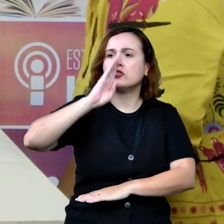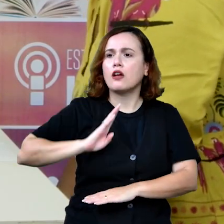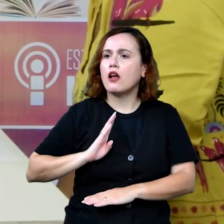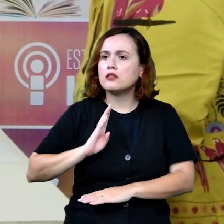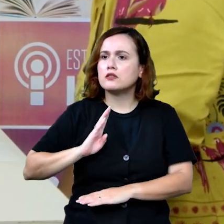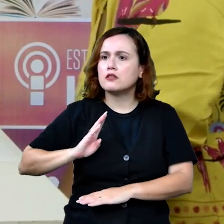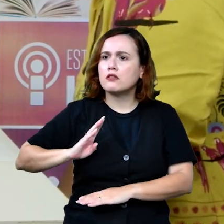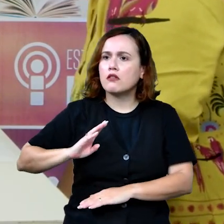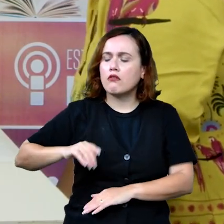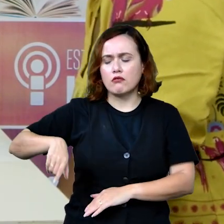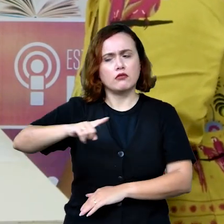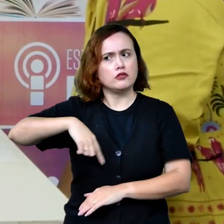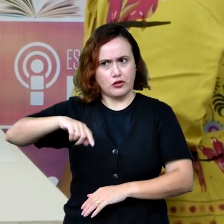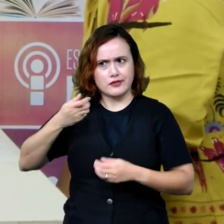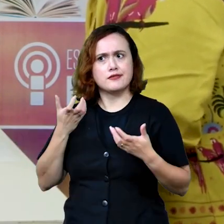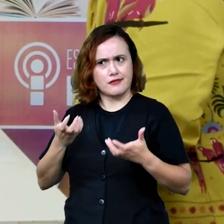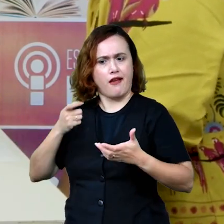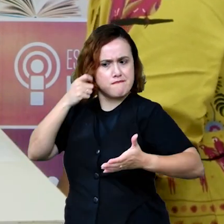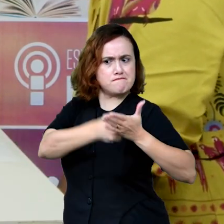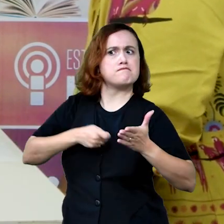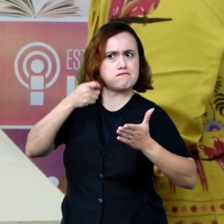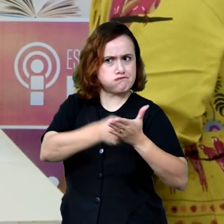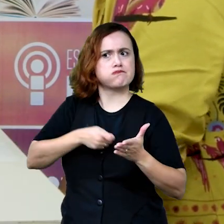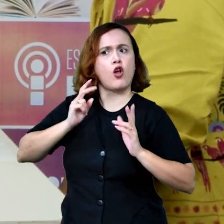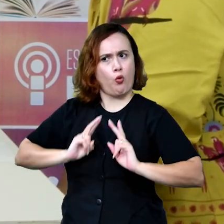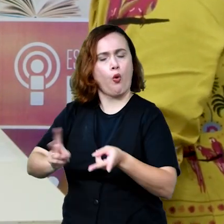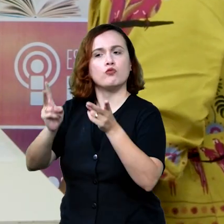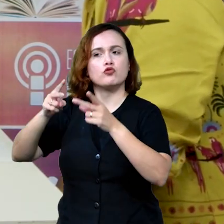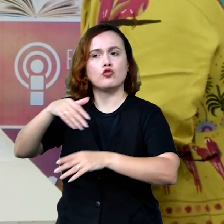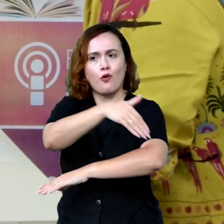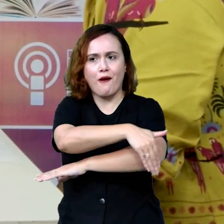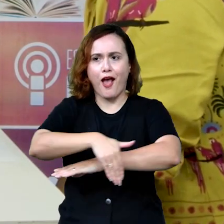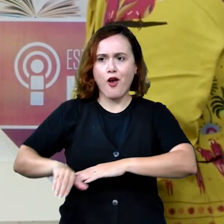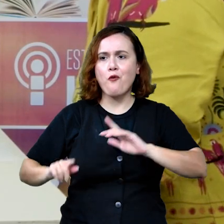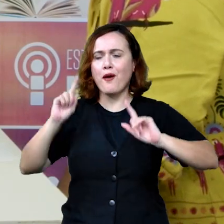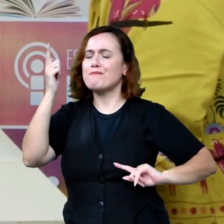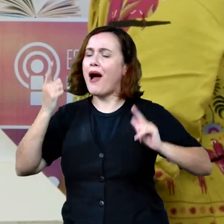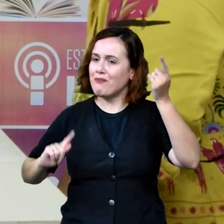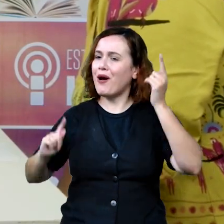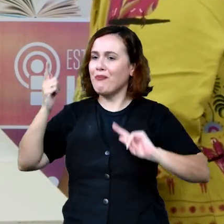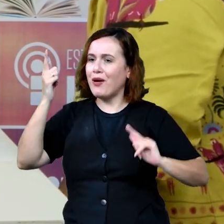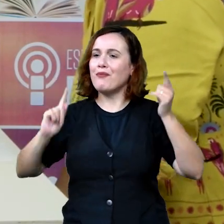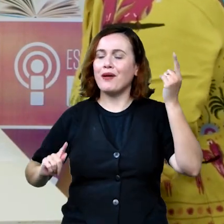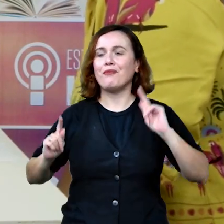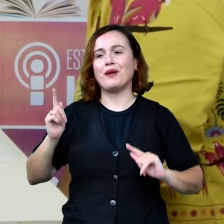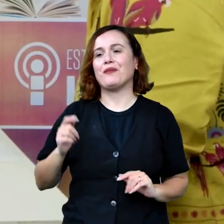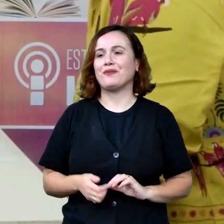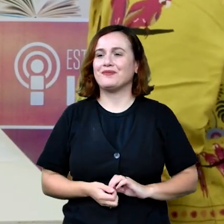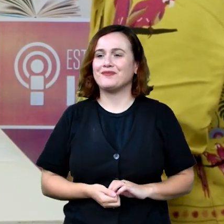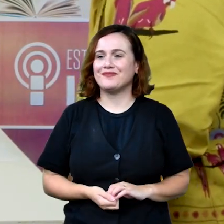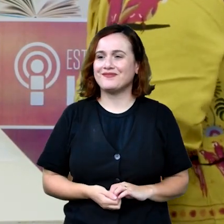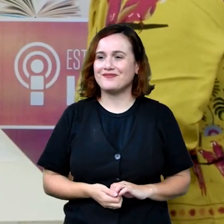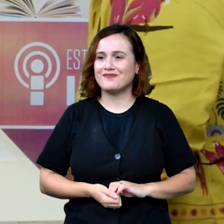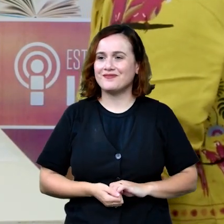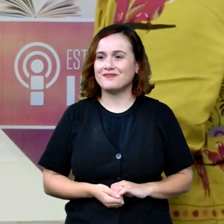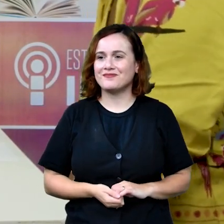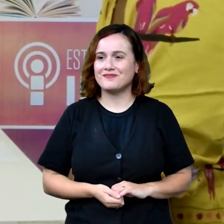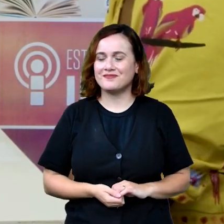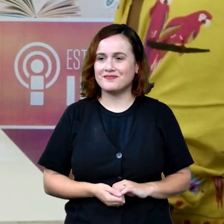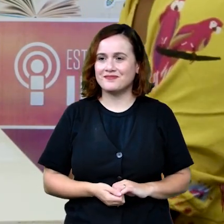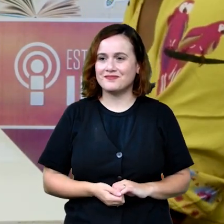graça em várias cidades do DF, porque todo mundo também tem o direito a curtir, a festejar, a